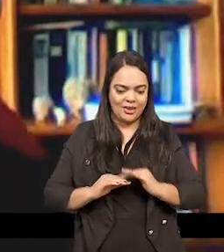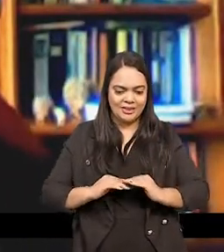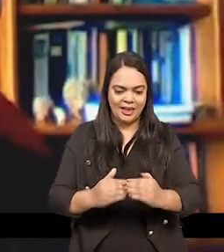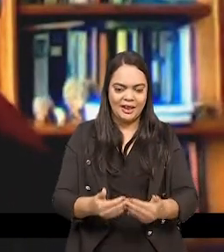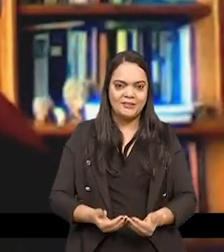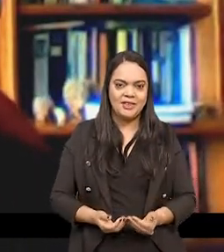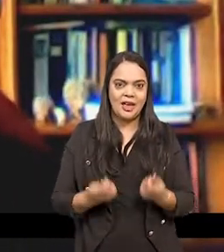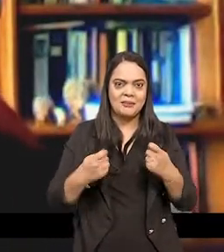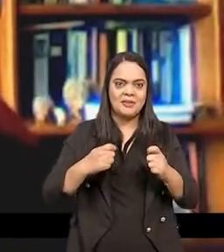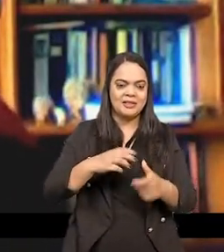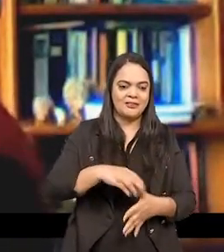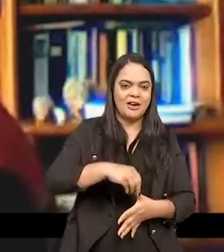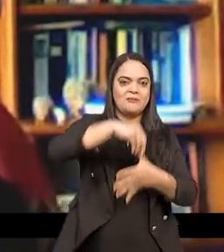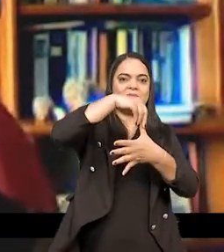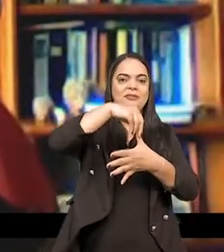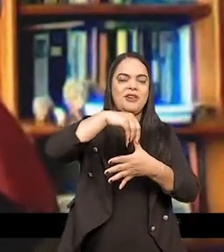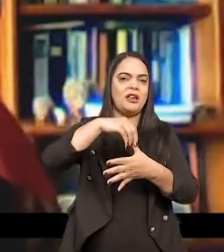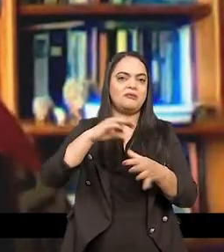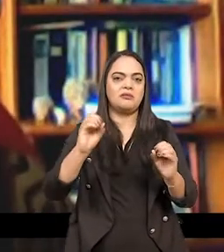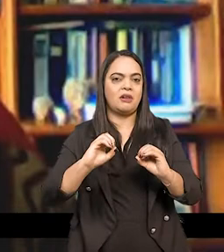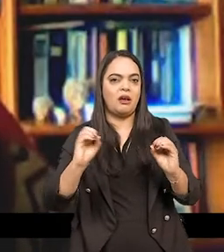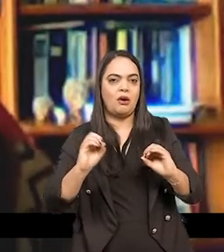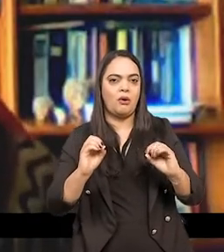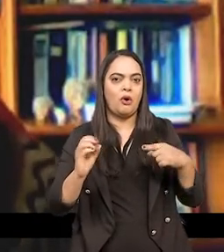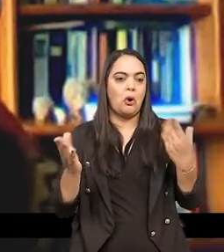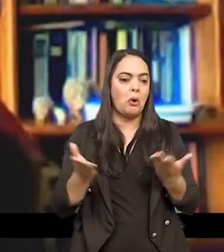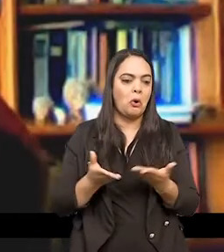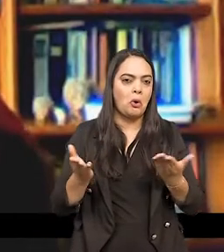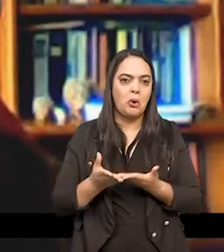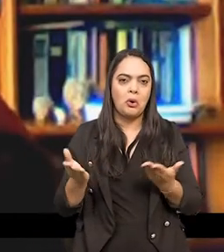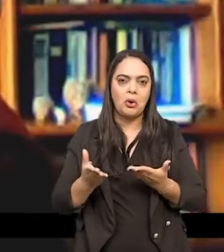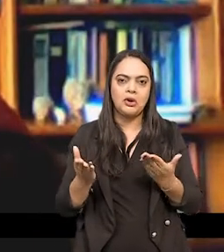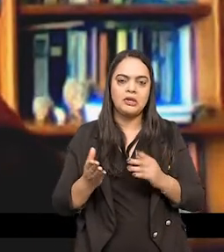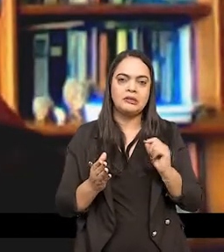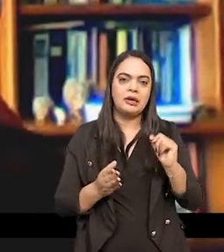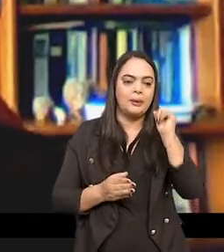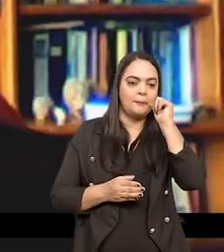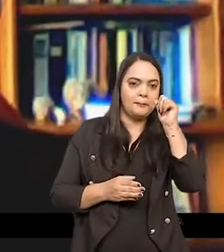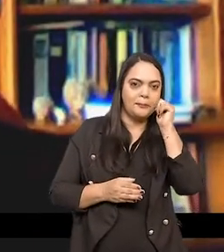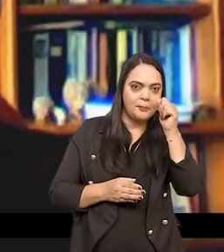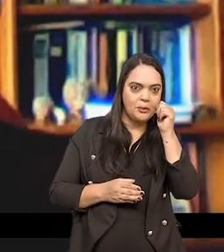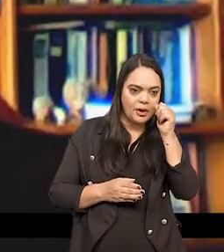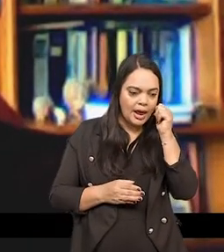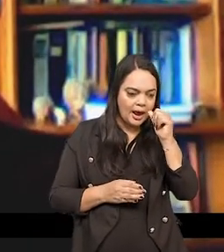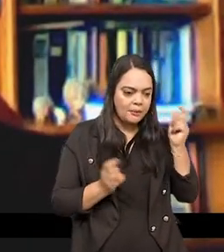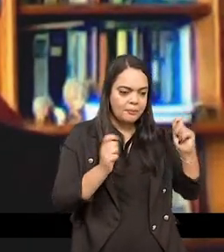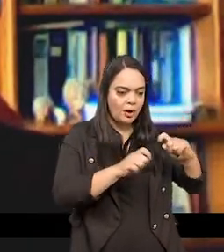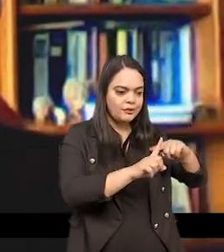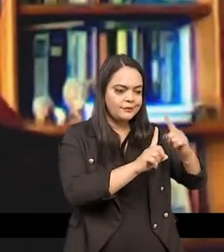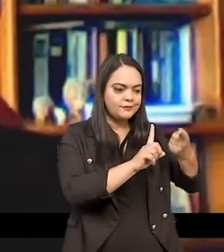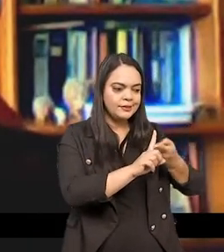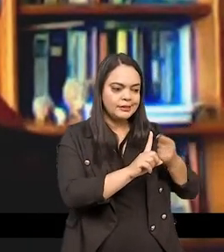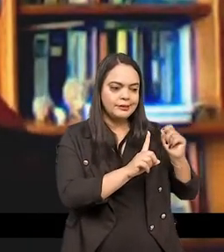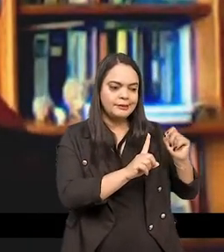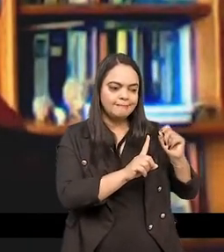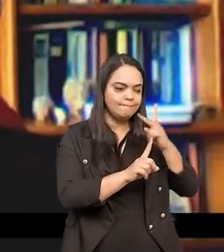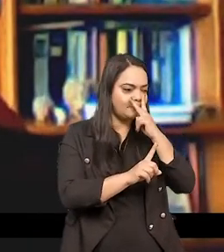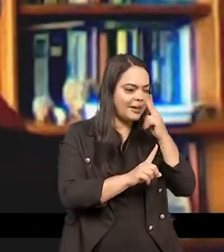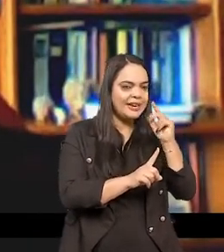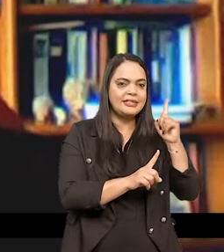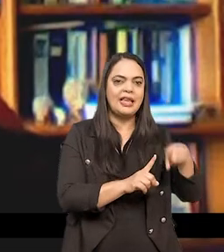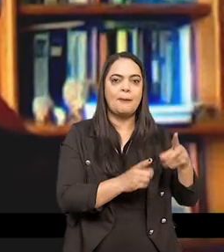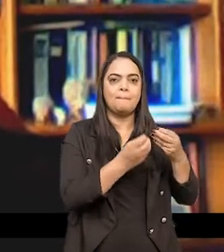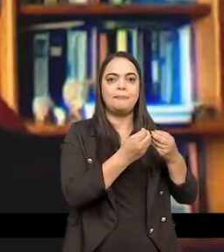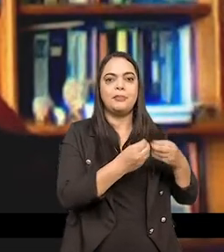continua sendo ainda um signo de desigualdade para as mulheres poderem serem mães. E o corpo feminino é